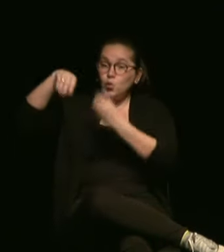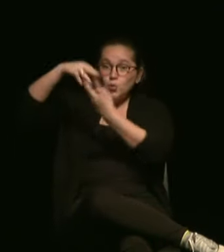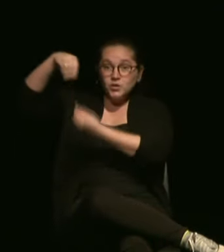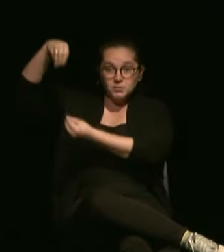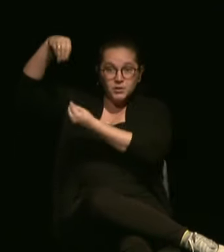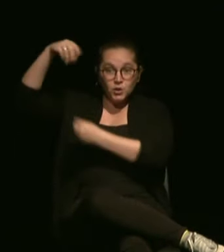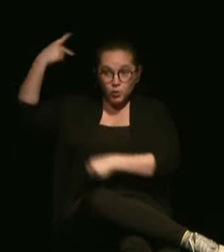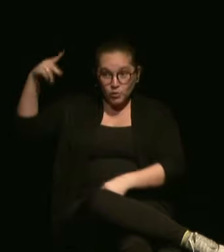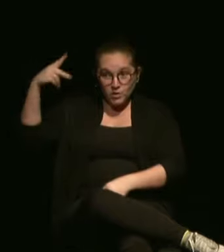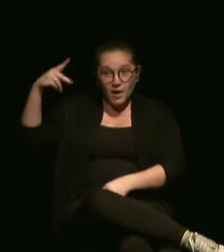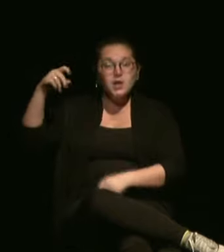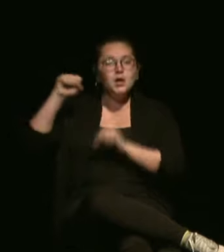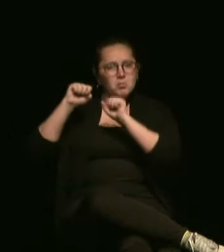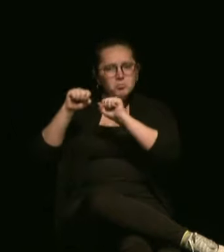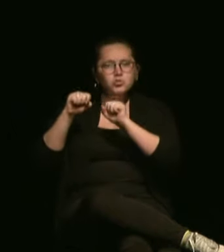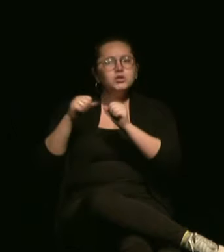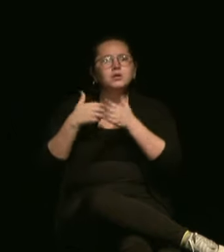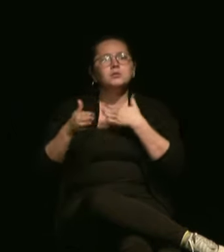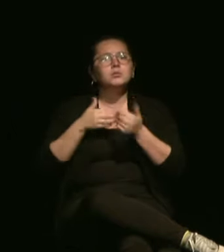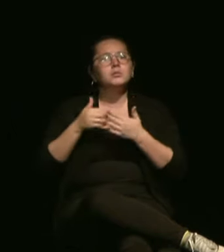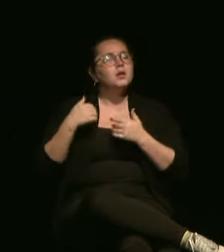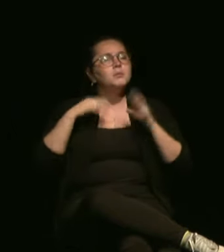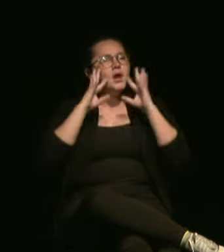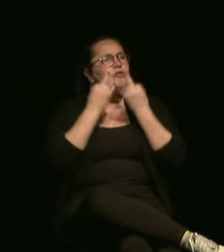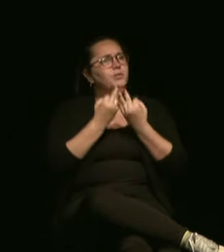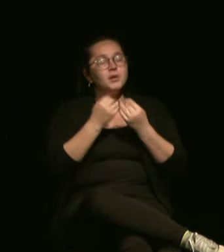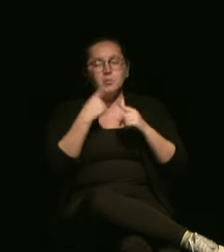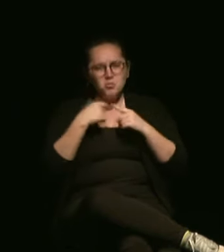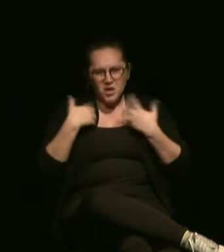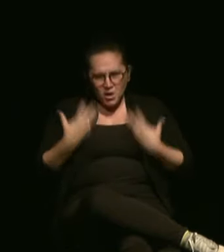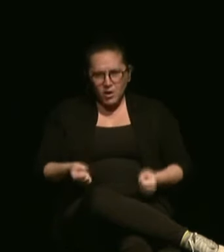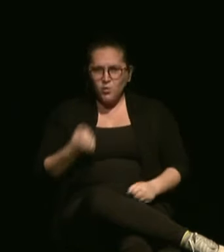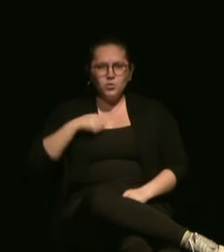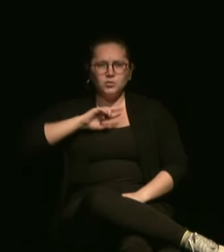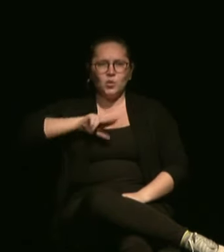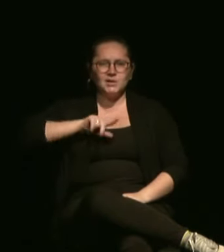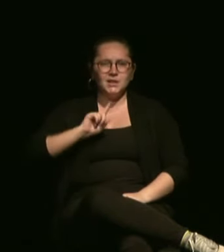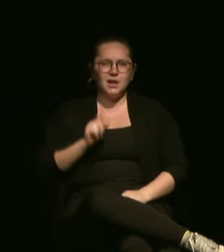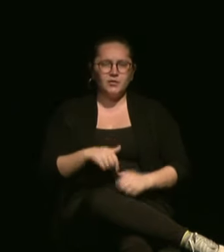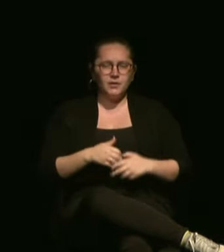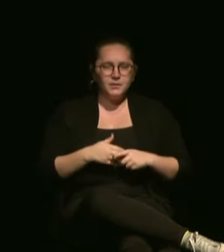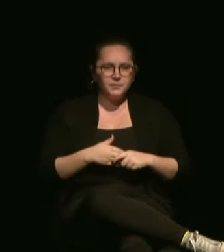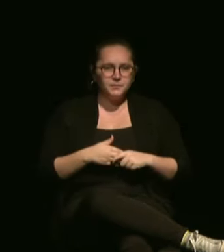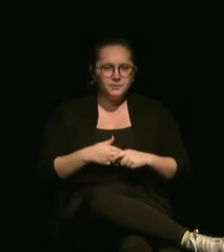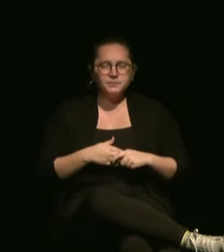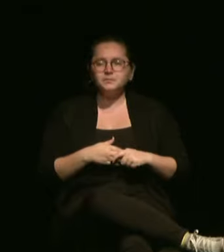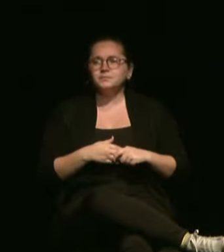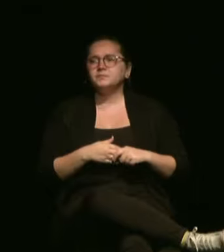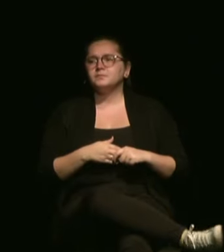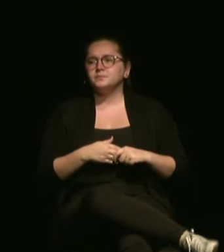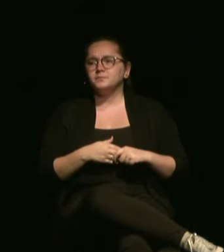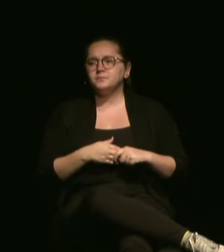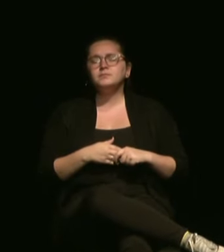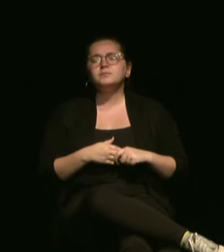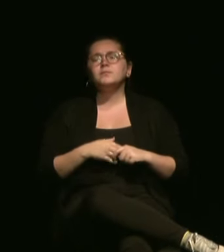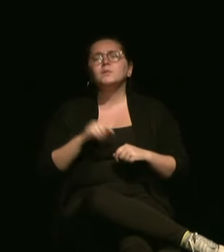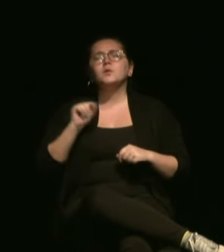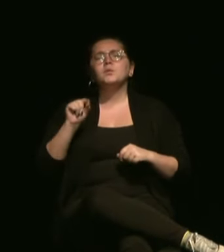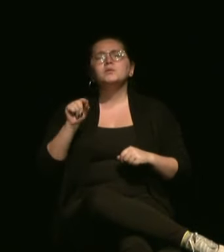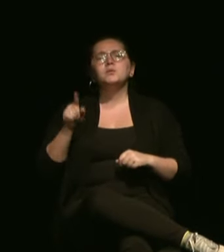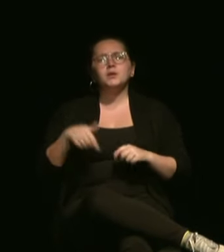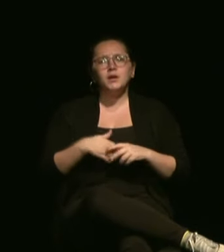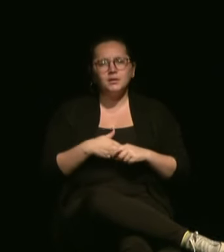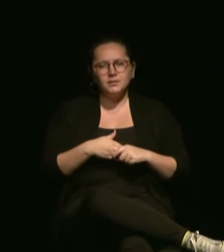não ia mais poder se esconder ali atrás, nem para ser adorado por ninguém na minha família, porque eu já não aceitava mais. E a senhora gostava de dançar mais o quê? Não,